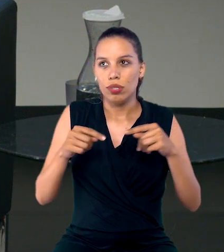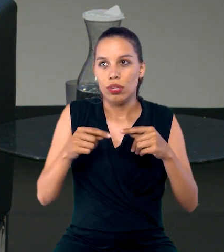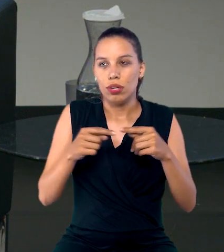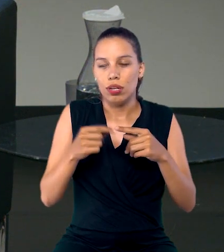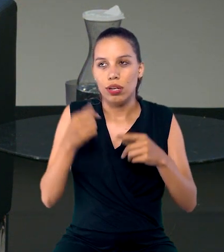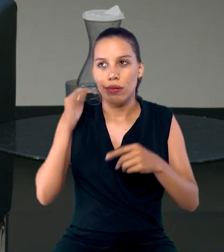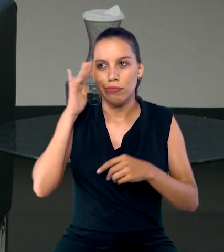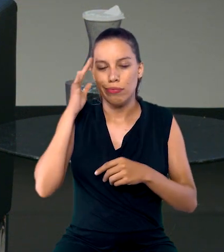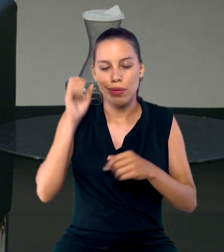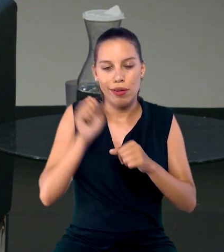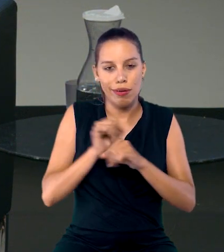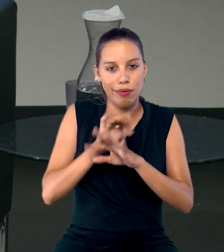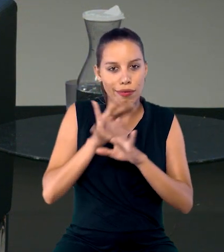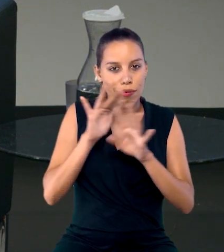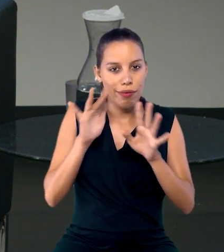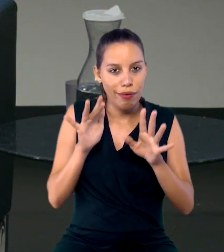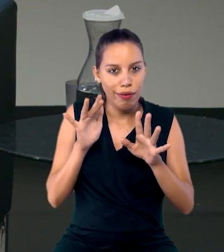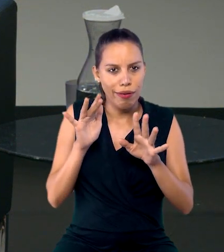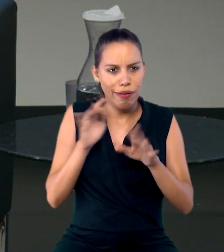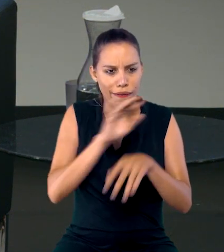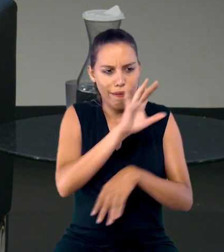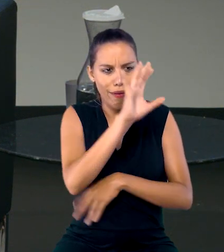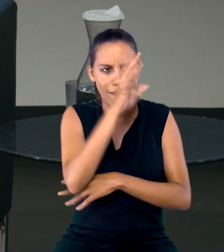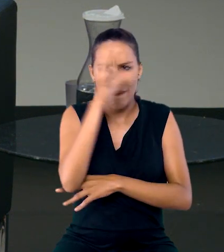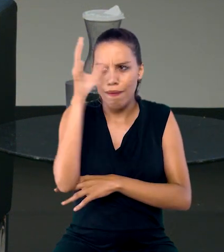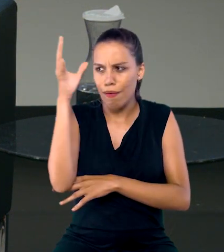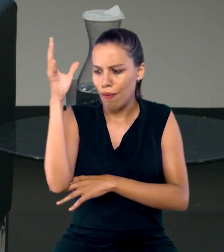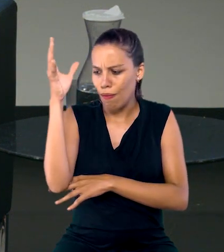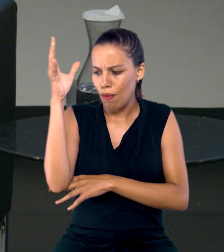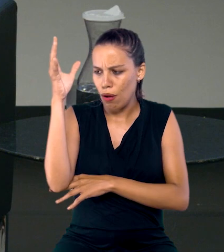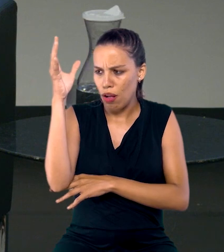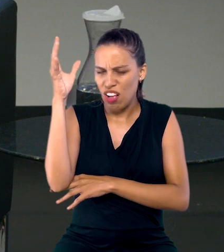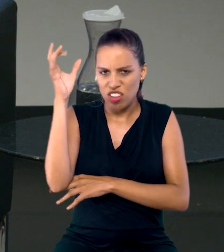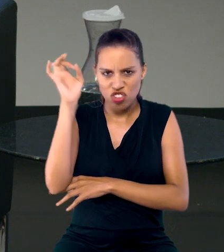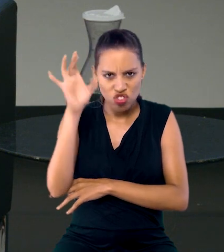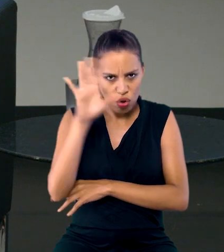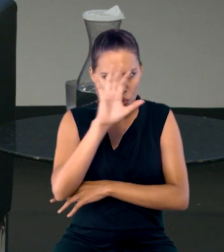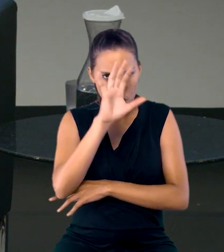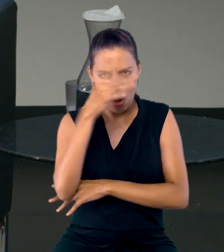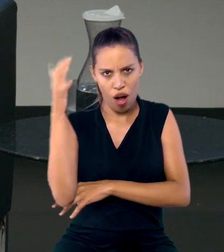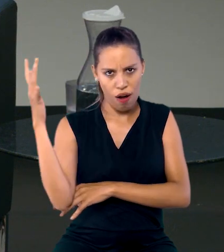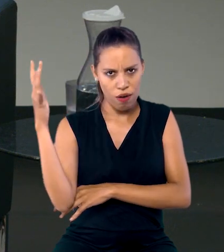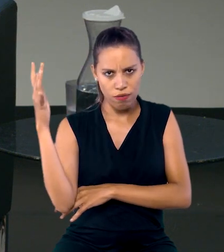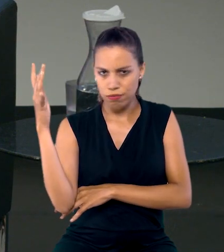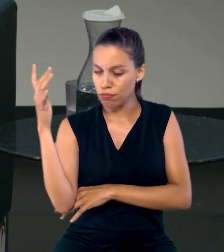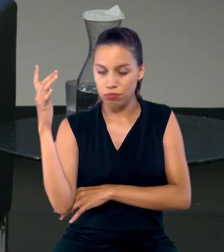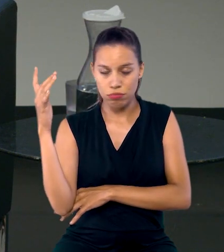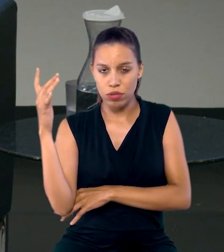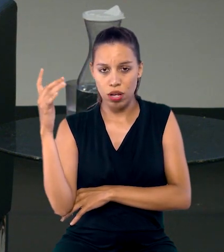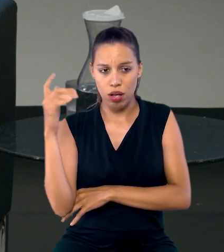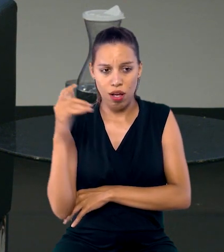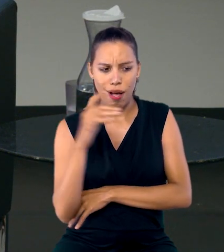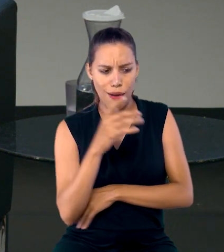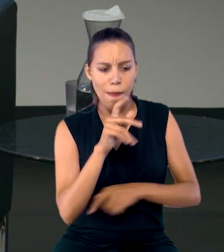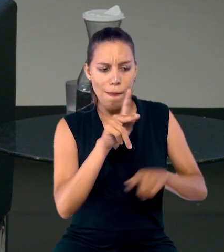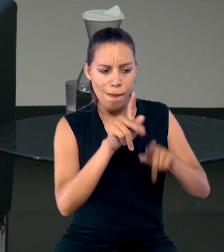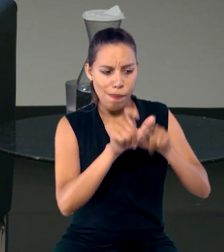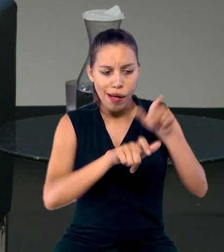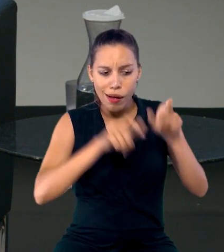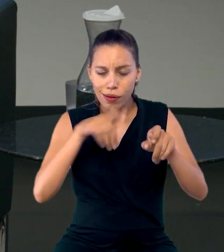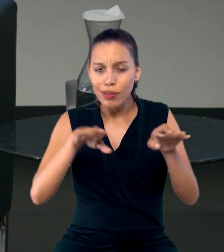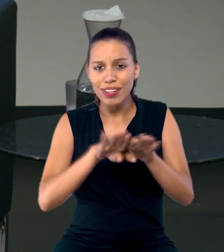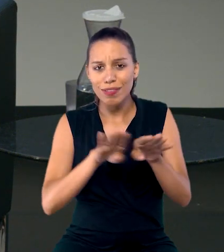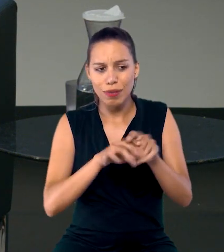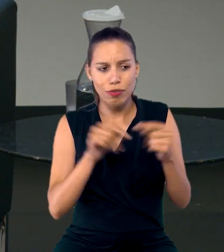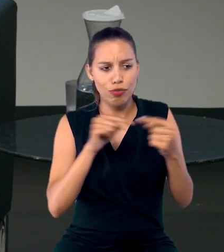vai entendendo que a floresta é um mundo de gentes, é uma conversa. A